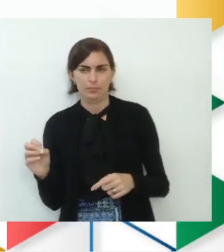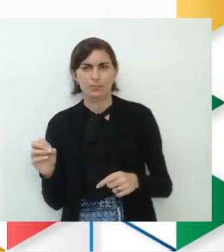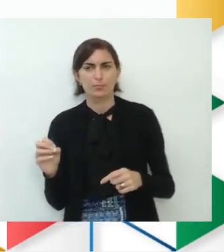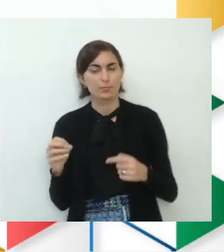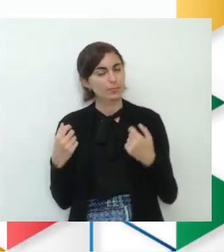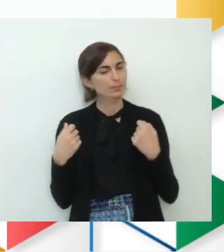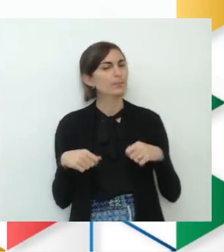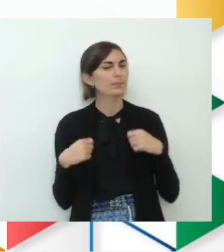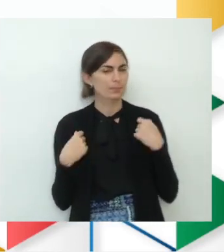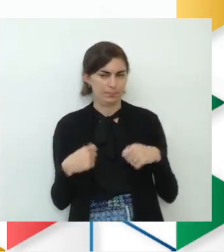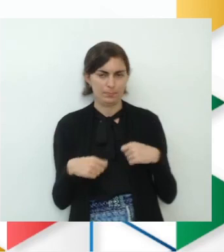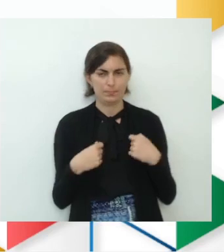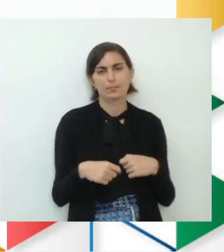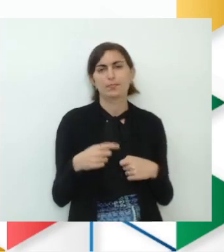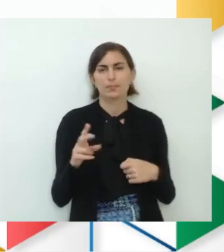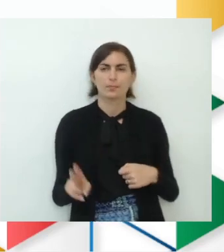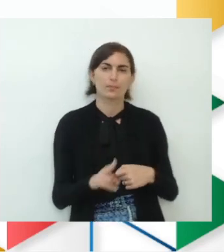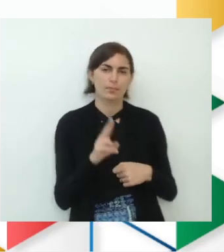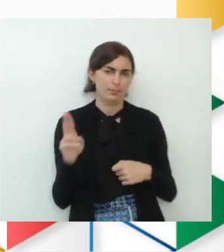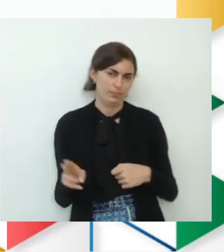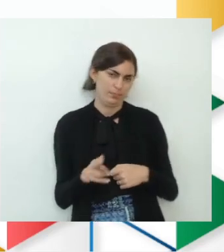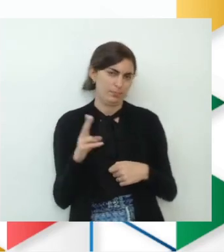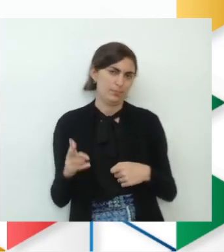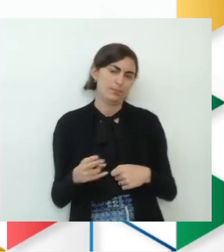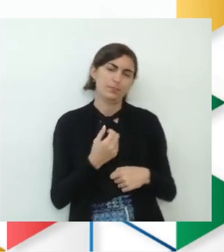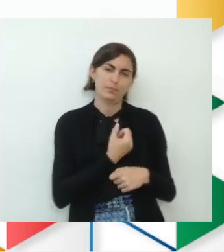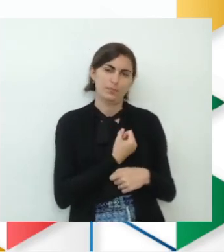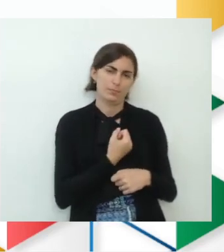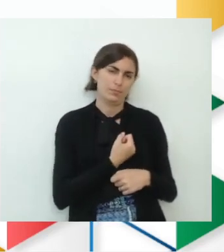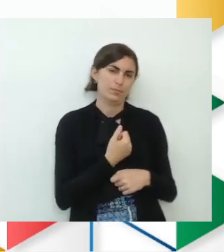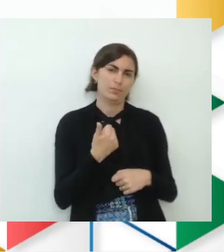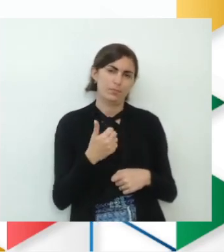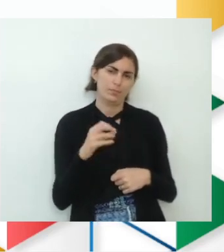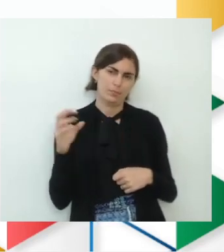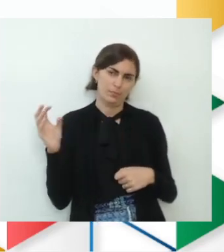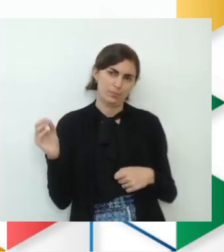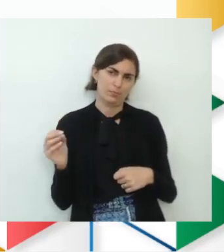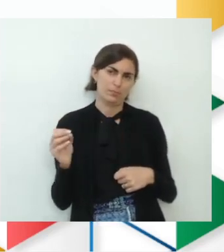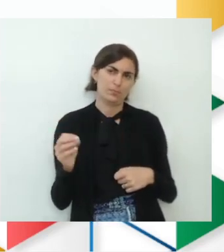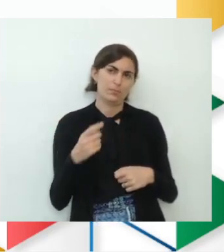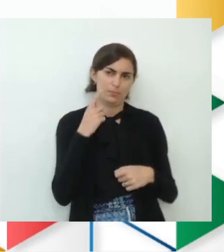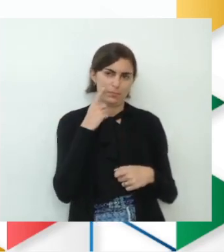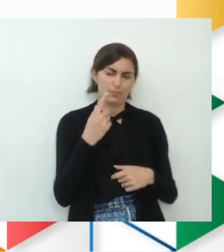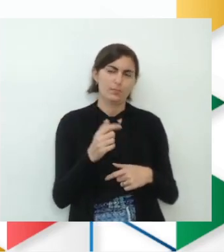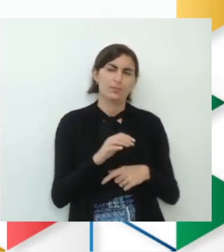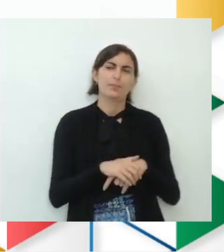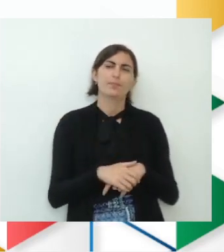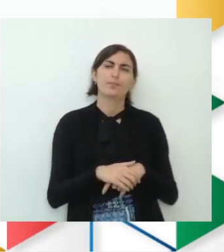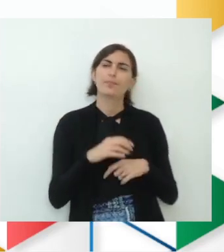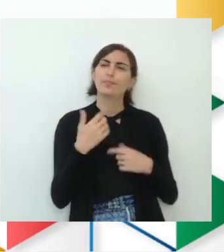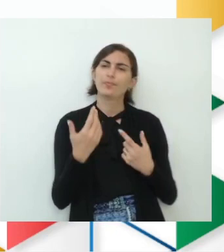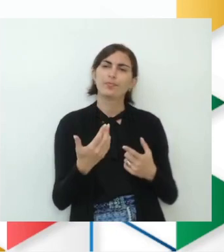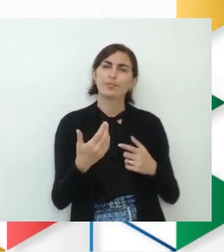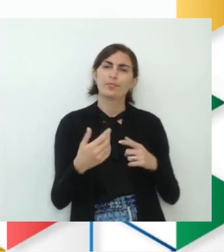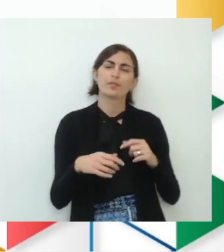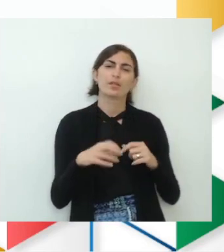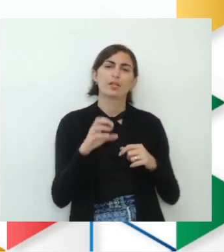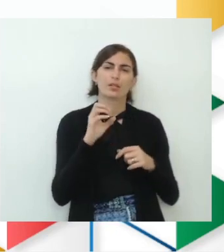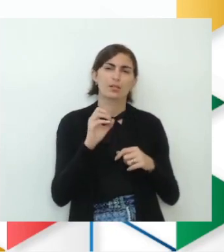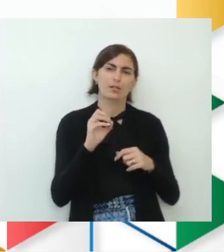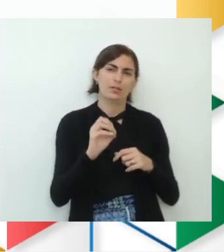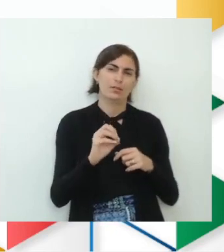gente vai precisar utilizar como número centesimal, tá bom? Décimos e centésimos. Então, ao